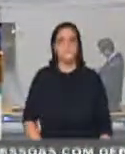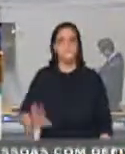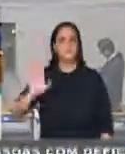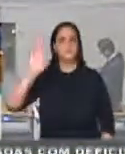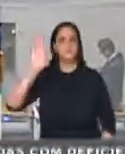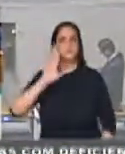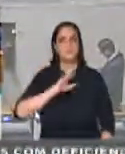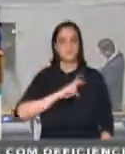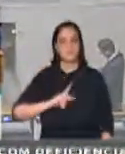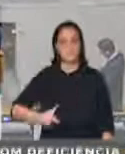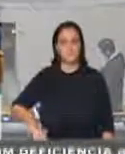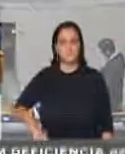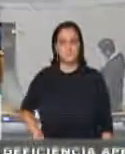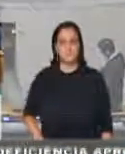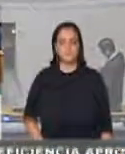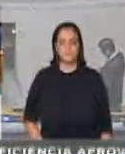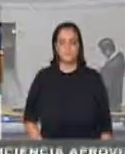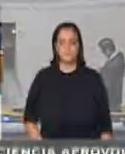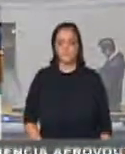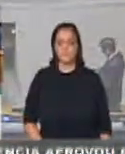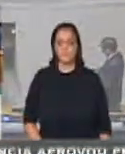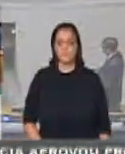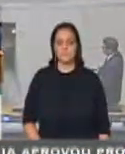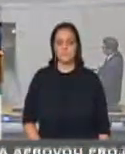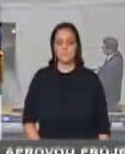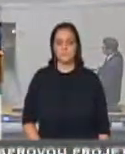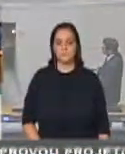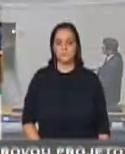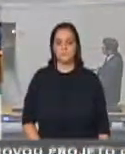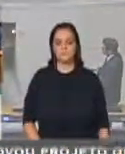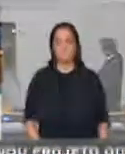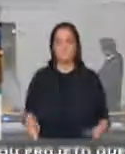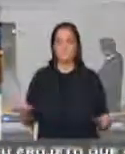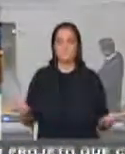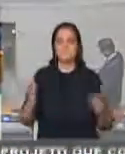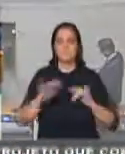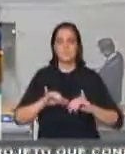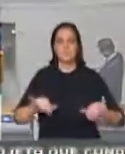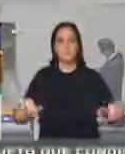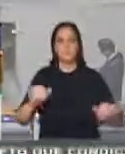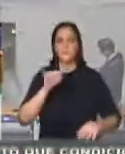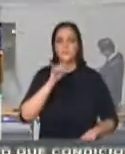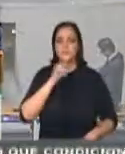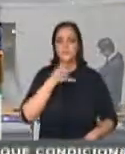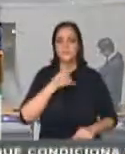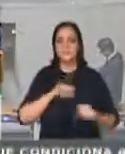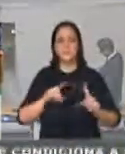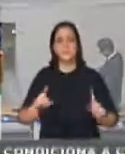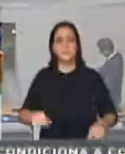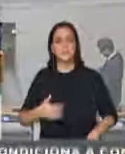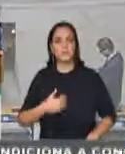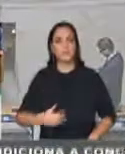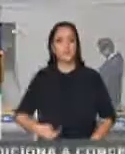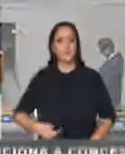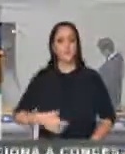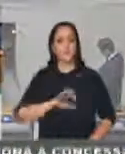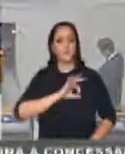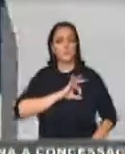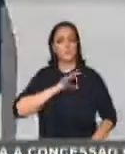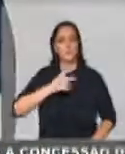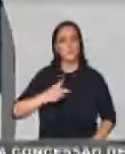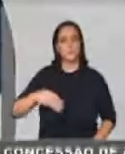registrar aqui que, infelizmente, os servidores públicos de Minas Gerais, os policiais, bombeiros militares, enfim, todos os